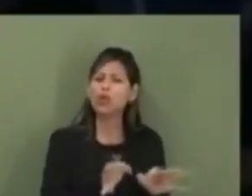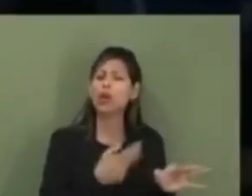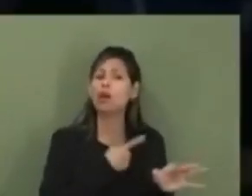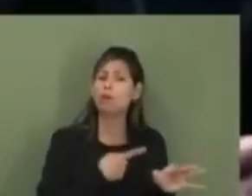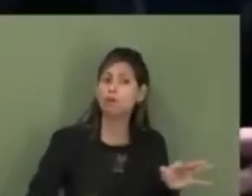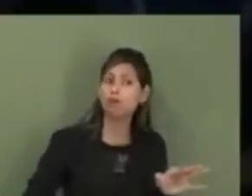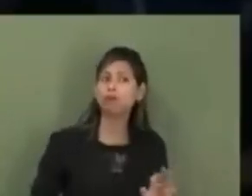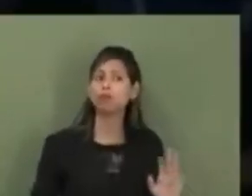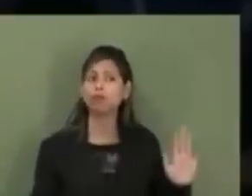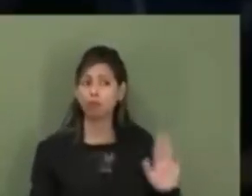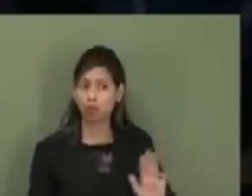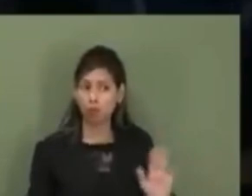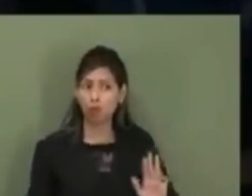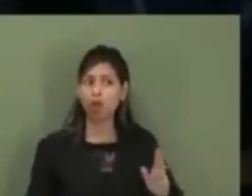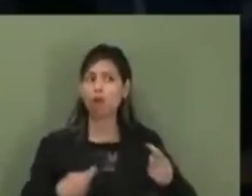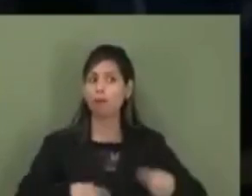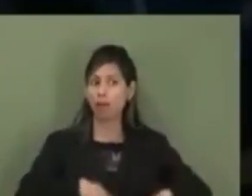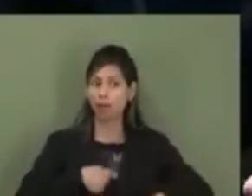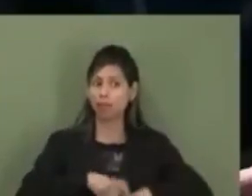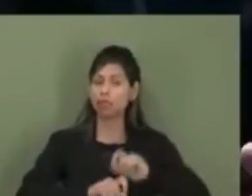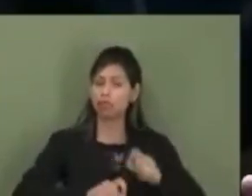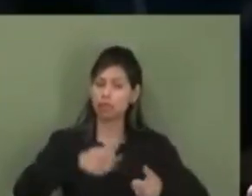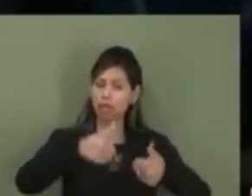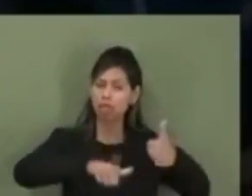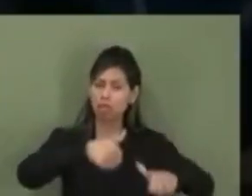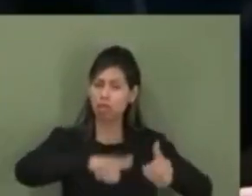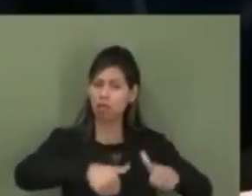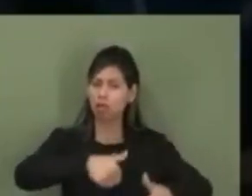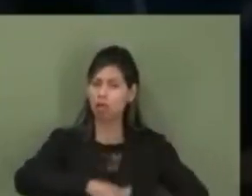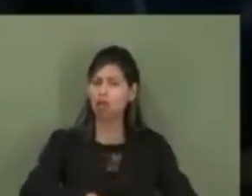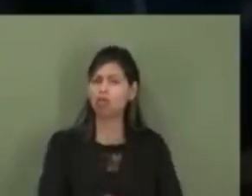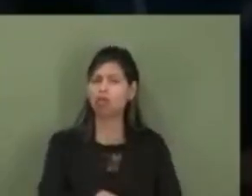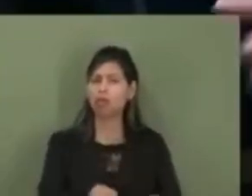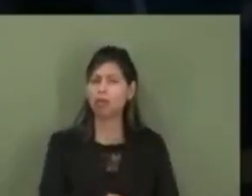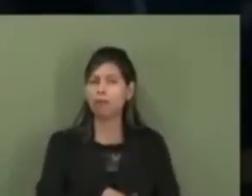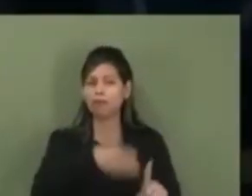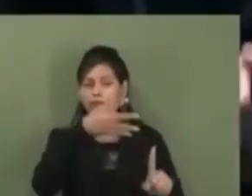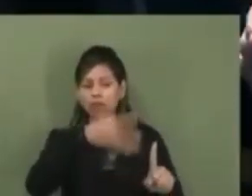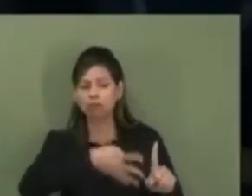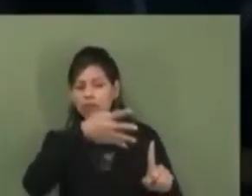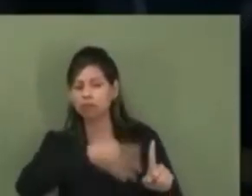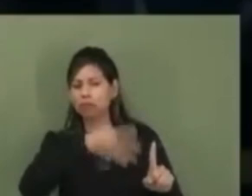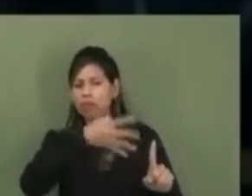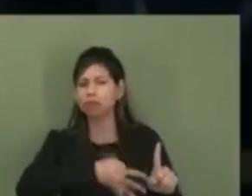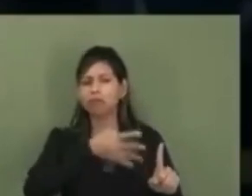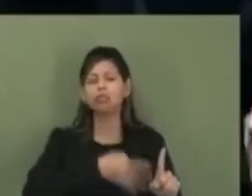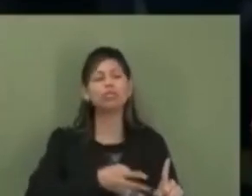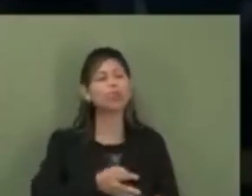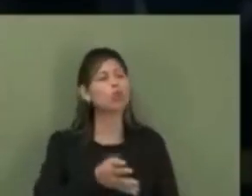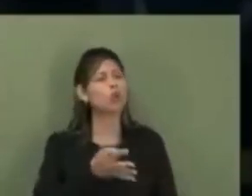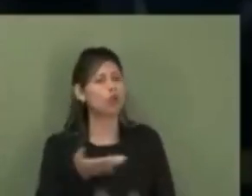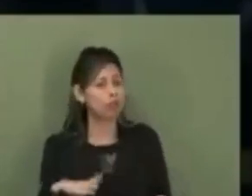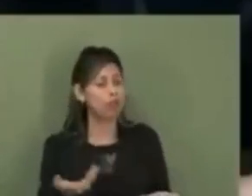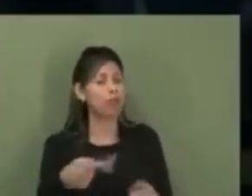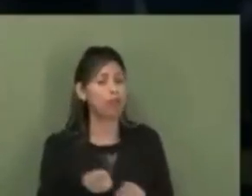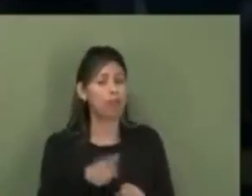ser avaliado, precisa ser escaneado, porque esse tipo de prática do